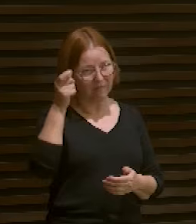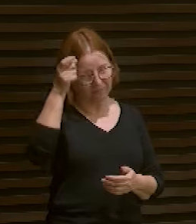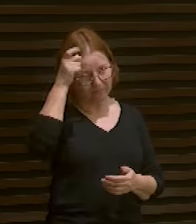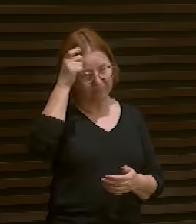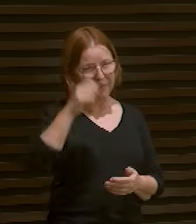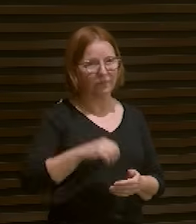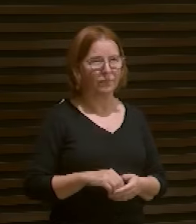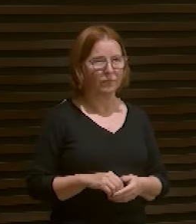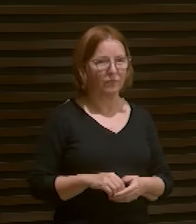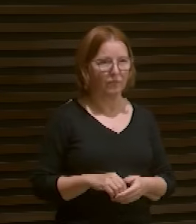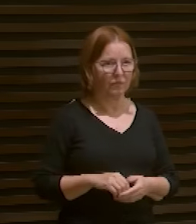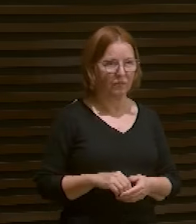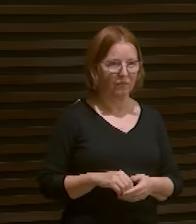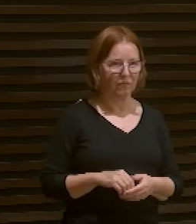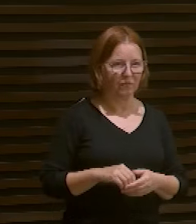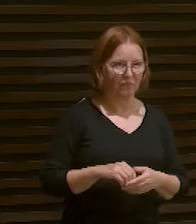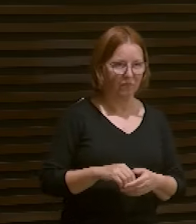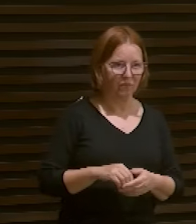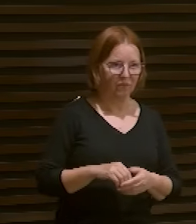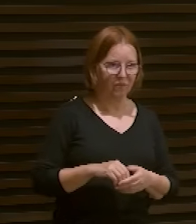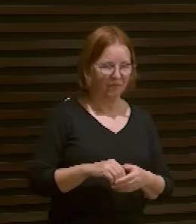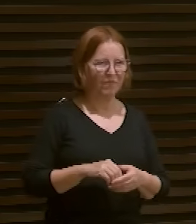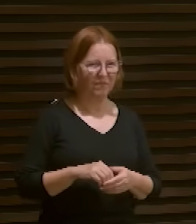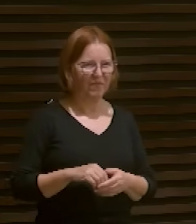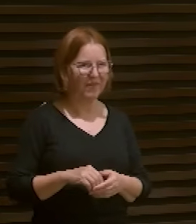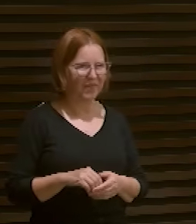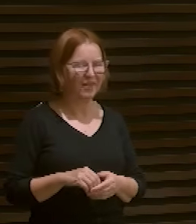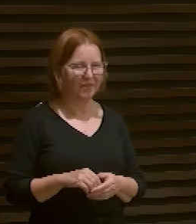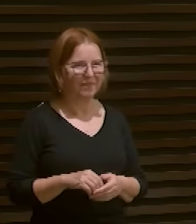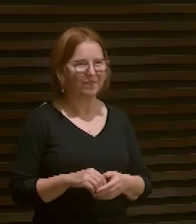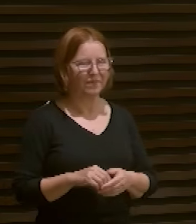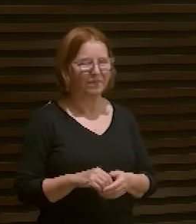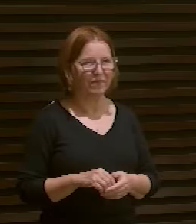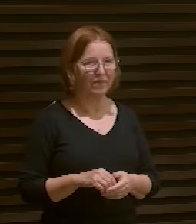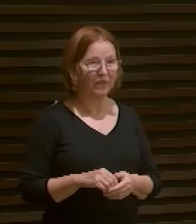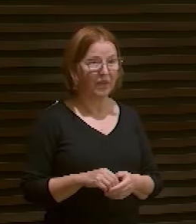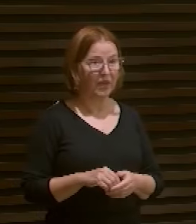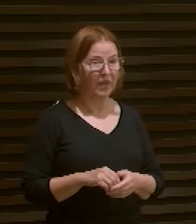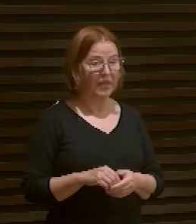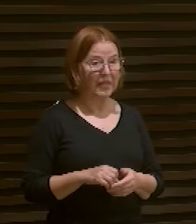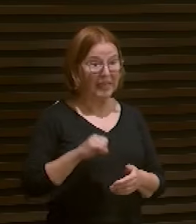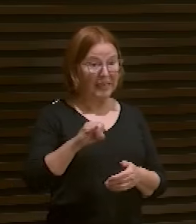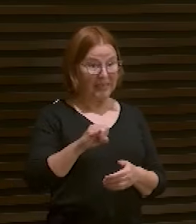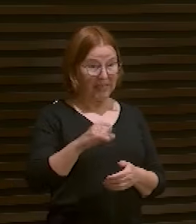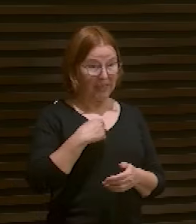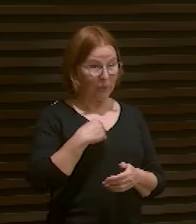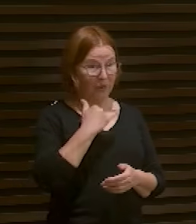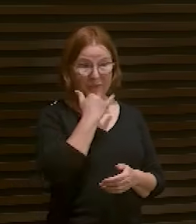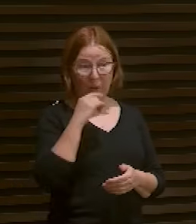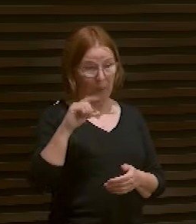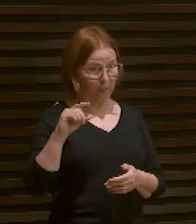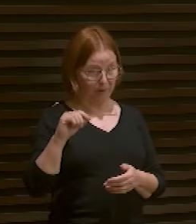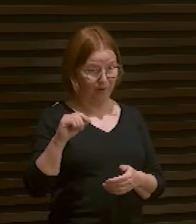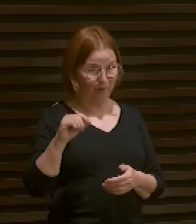Parece que quando eu não perdoo, a impressão que eu tenho aqui, que a Bíblia está dizendo, é que eu abro uma brecha para o inimigo entrar. E